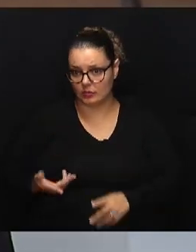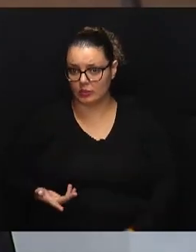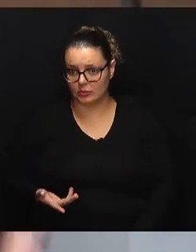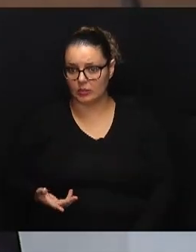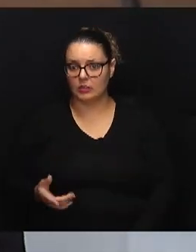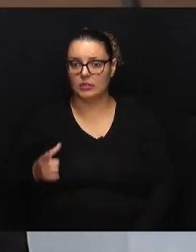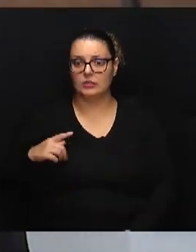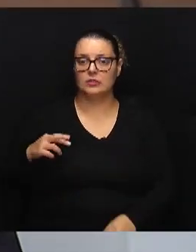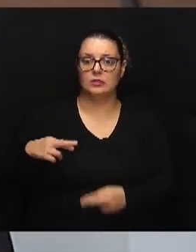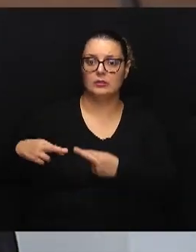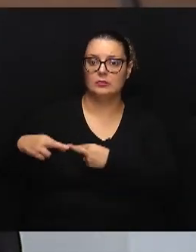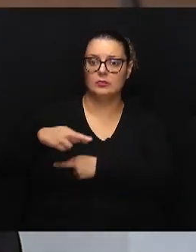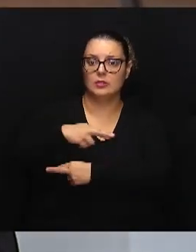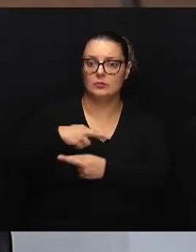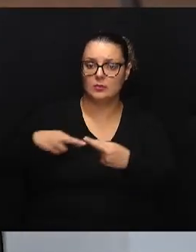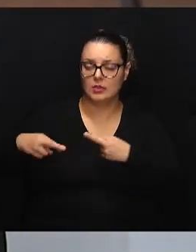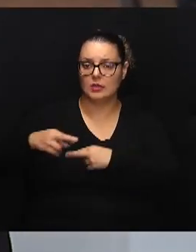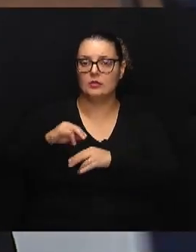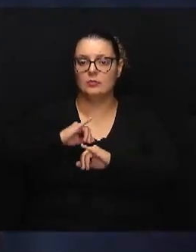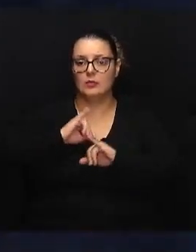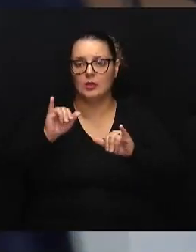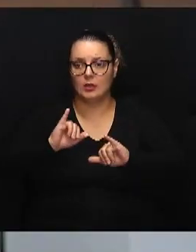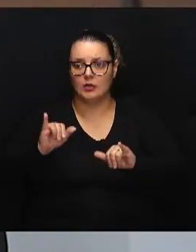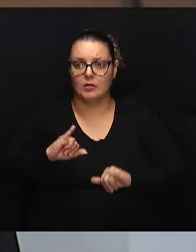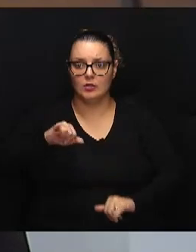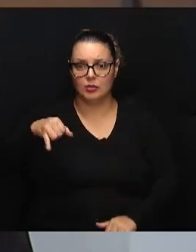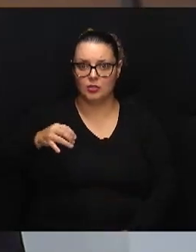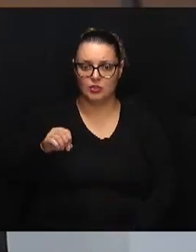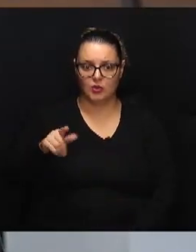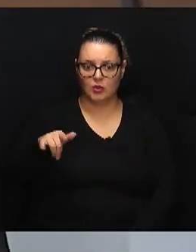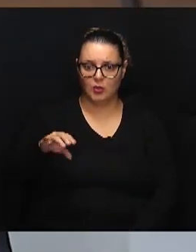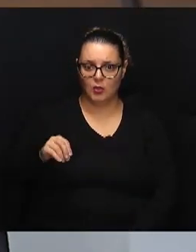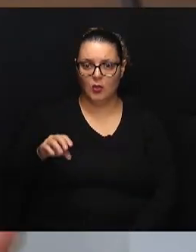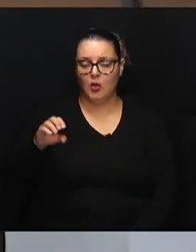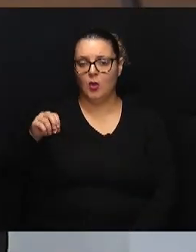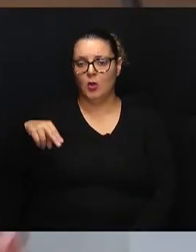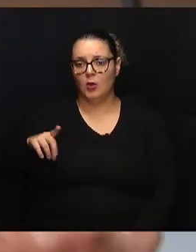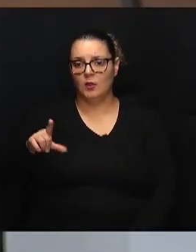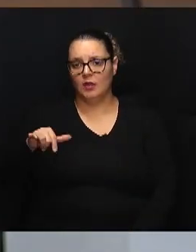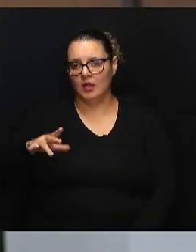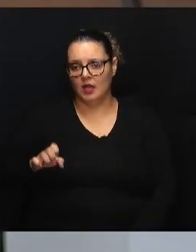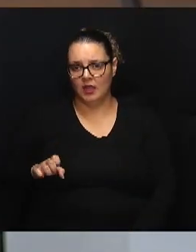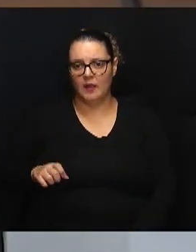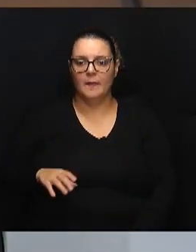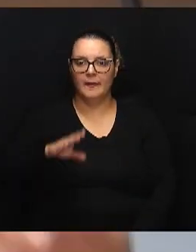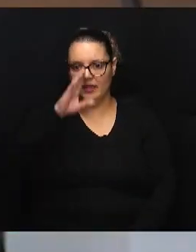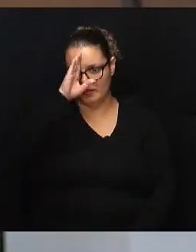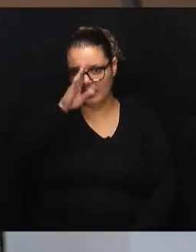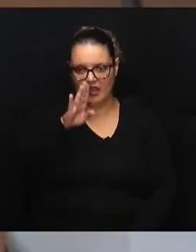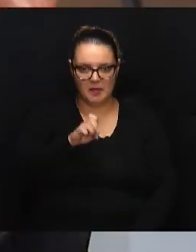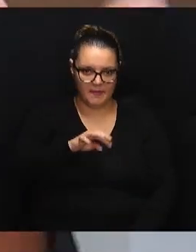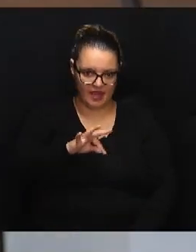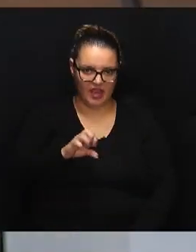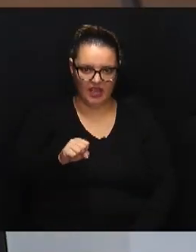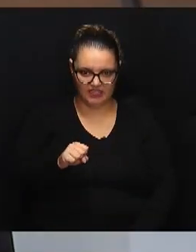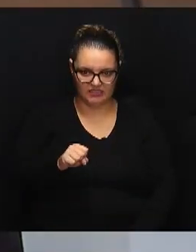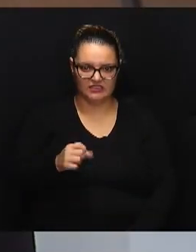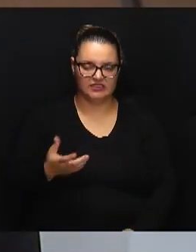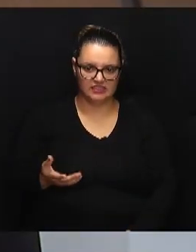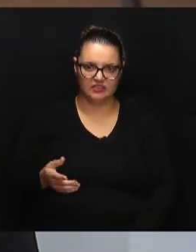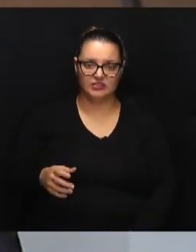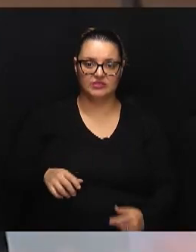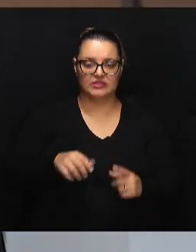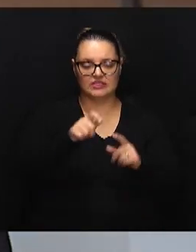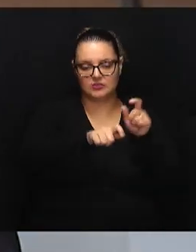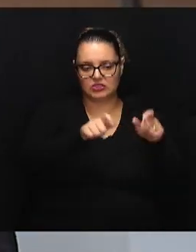que está associada à propaganda desse tipo de jogo online, inclusive das bets. Nós vimos, por exemplo, os influencers tendo um papel muito